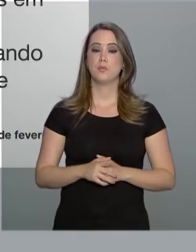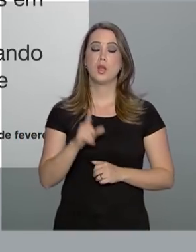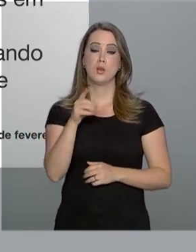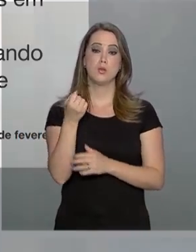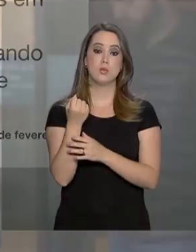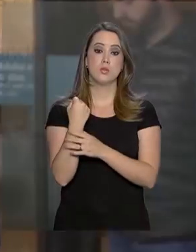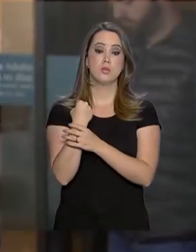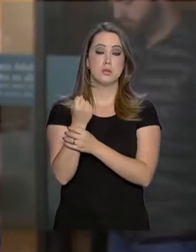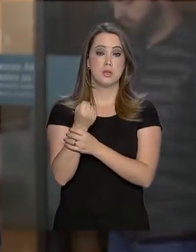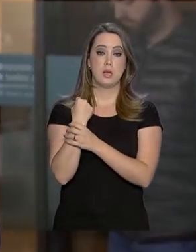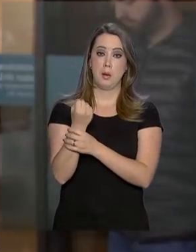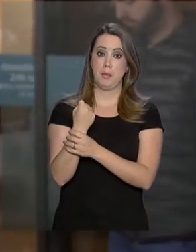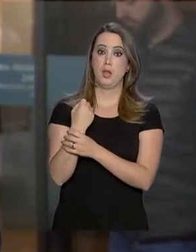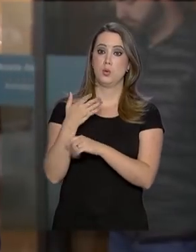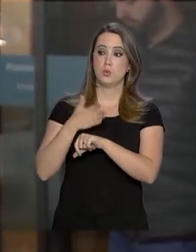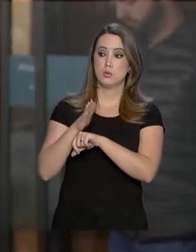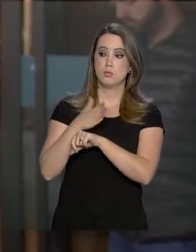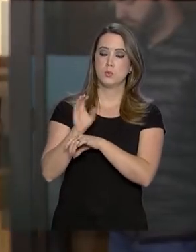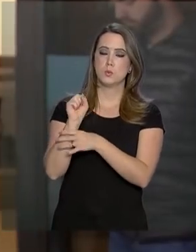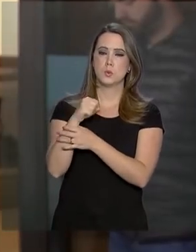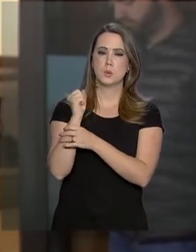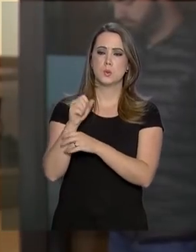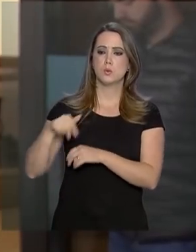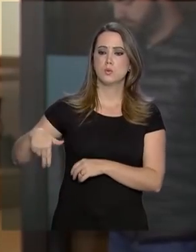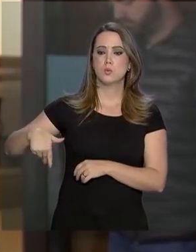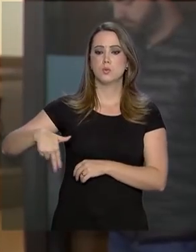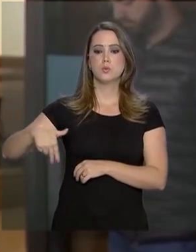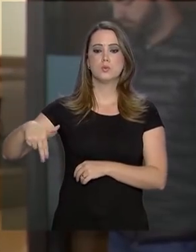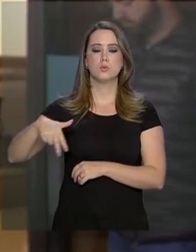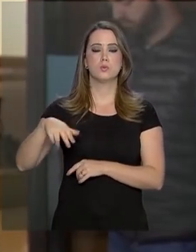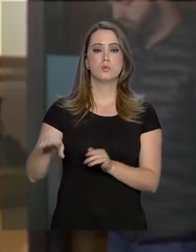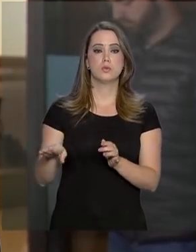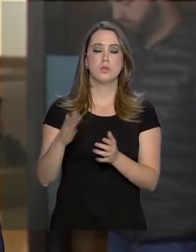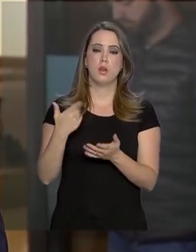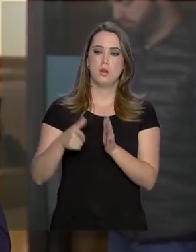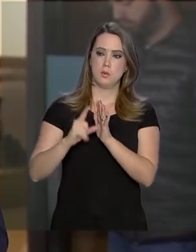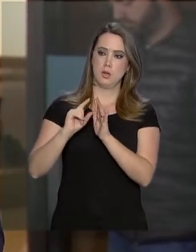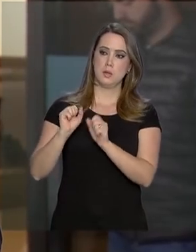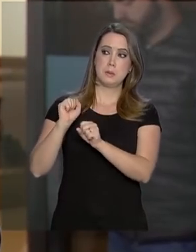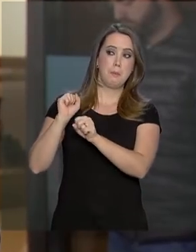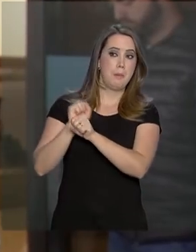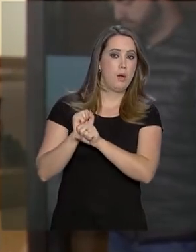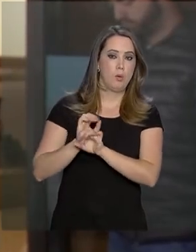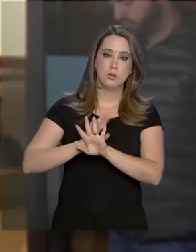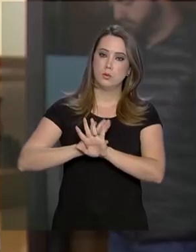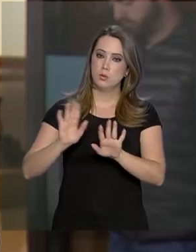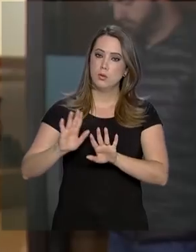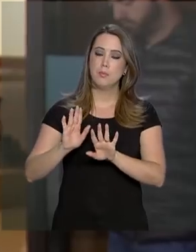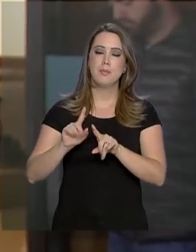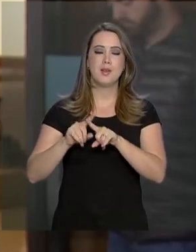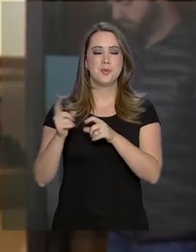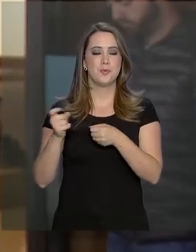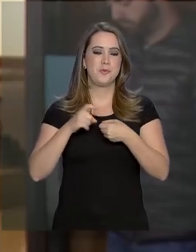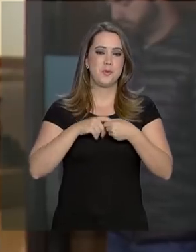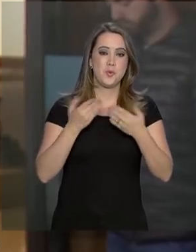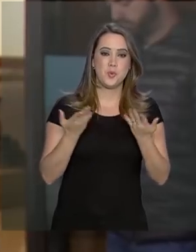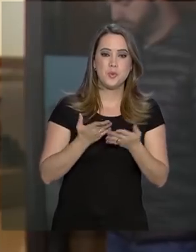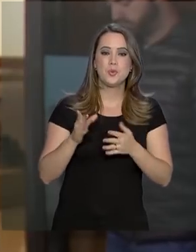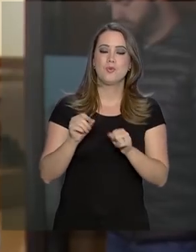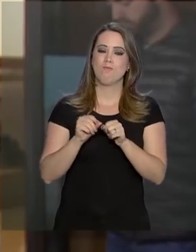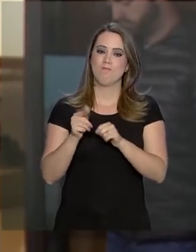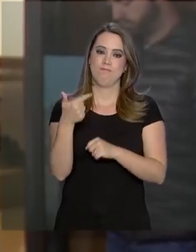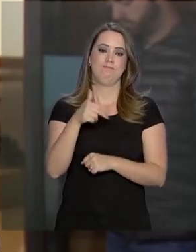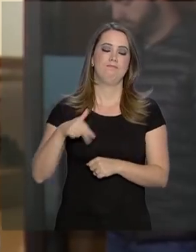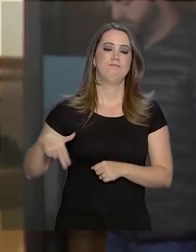exercícios de fisioterapia pelos corredores do hospital chegaram a ser suspensos e foram retomados hoje de acordo com a assessoria de